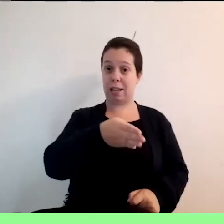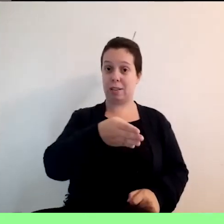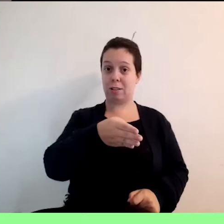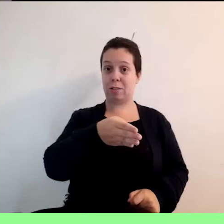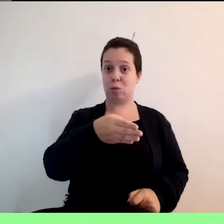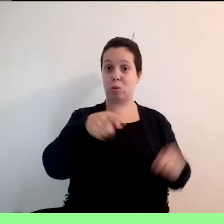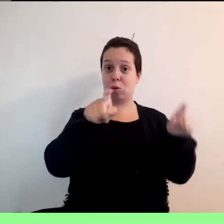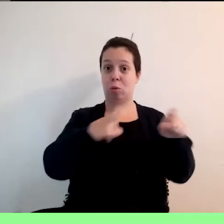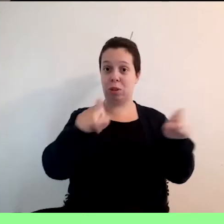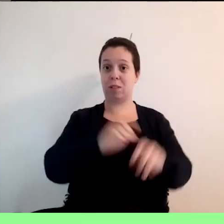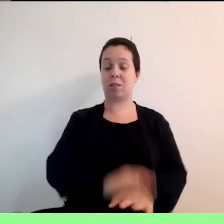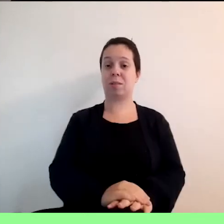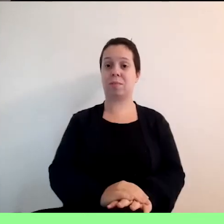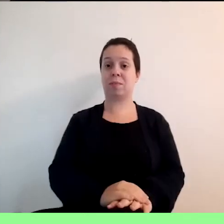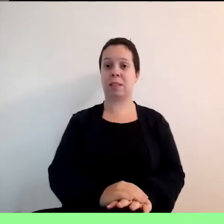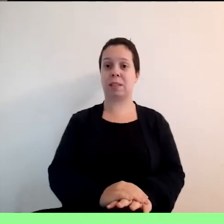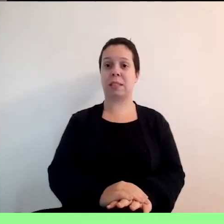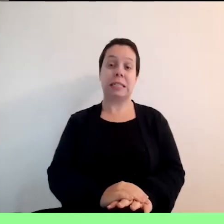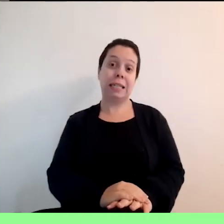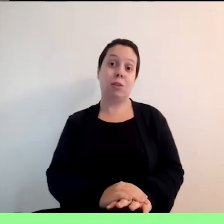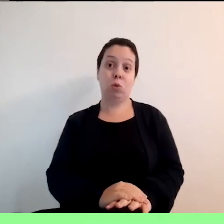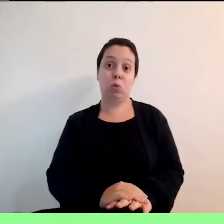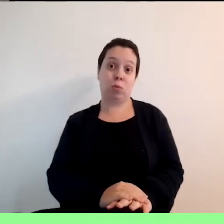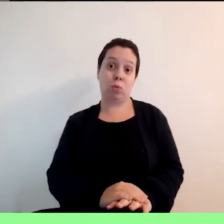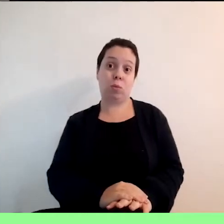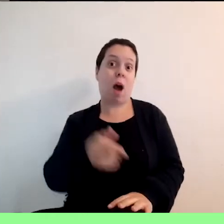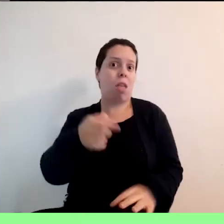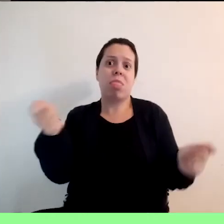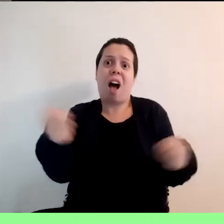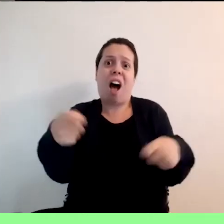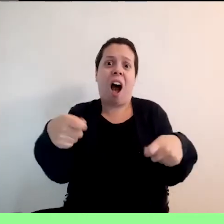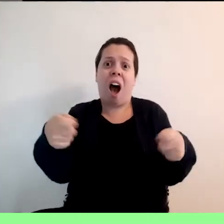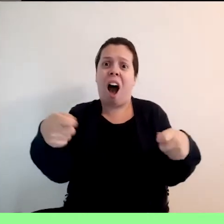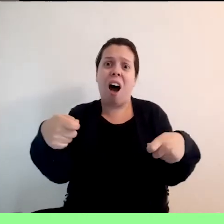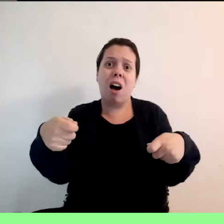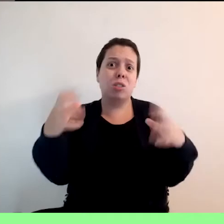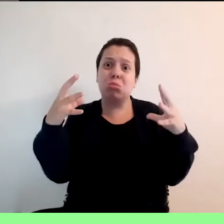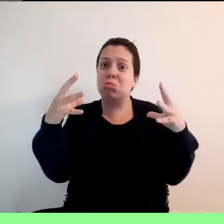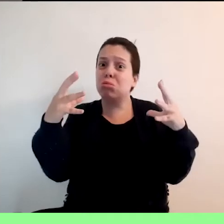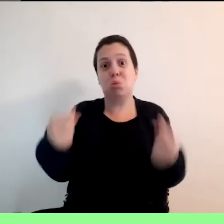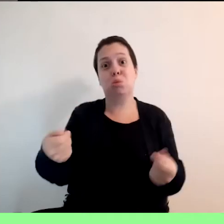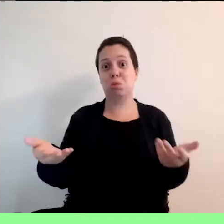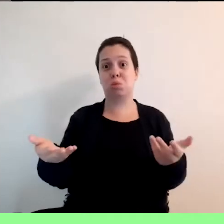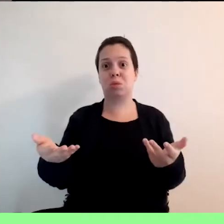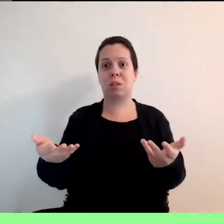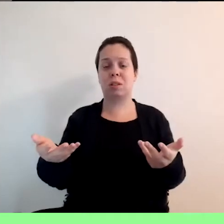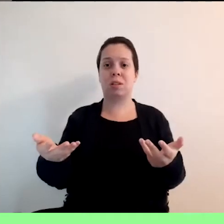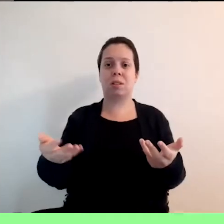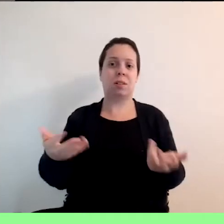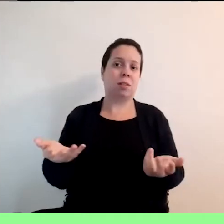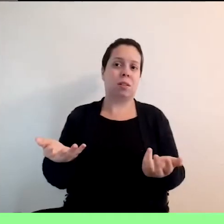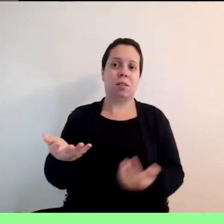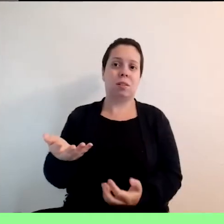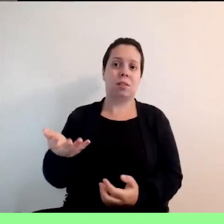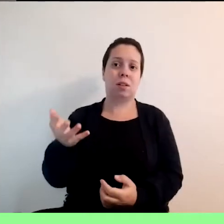Ótimo. E aí você consegue fazer tudo, de fato, tudo. Escutar